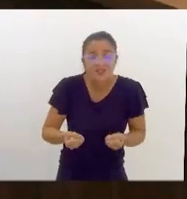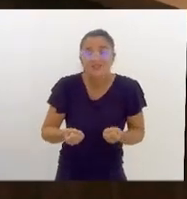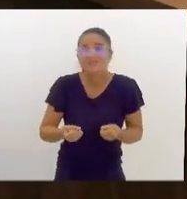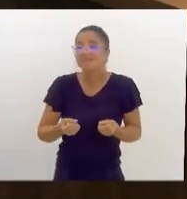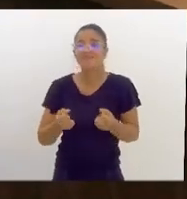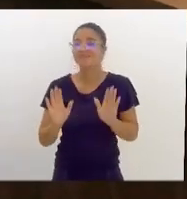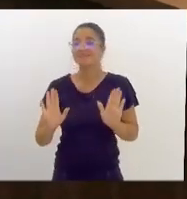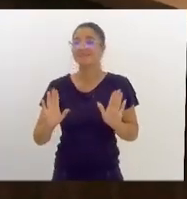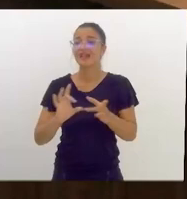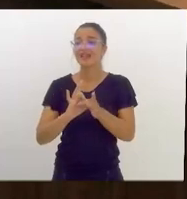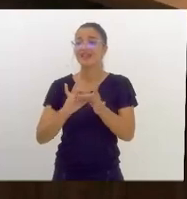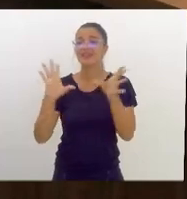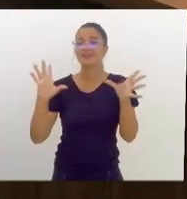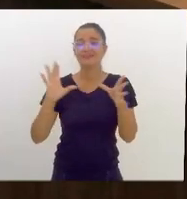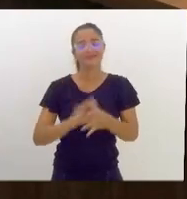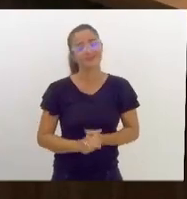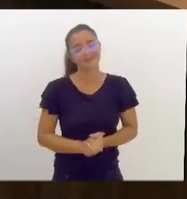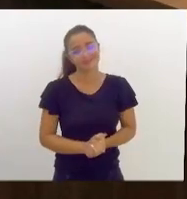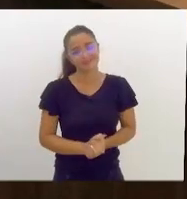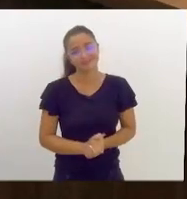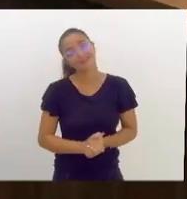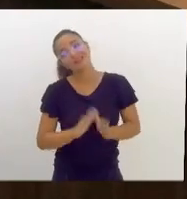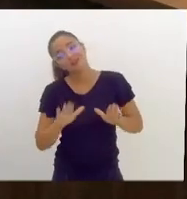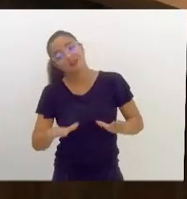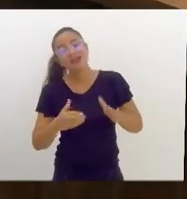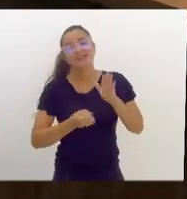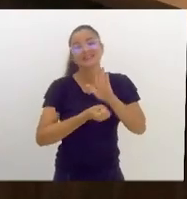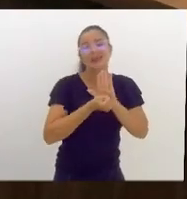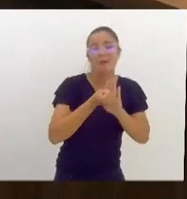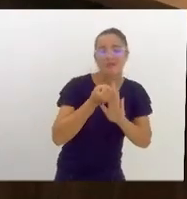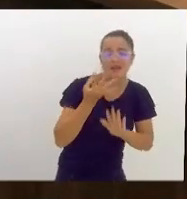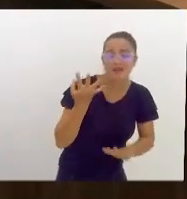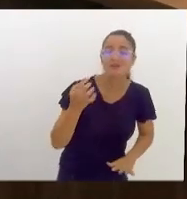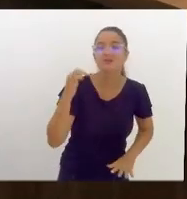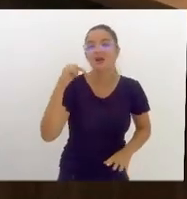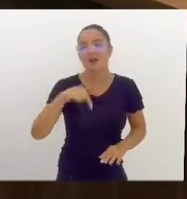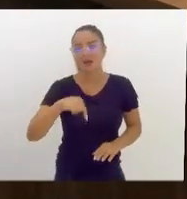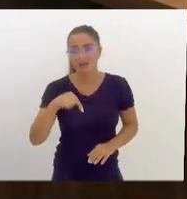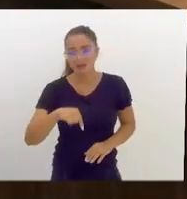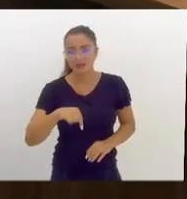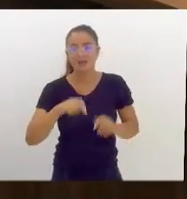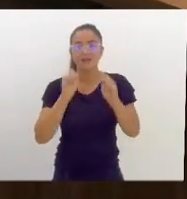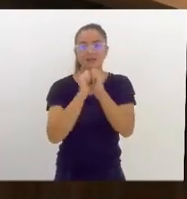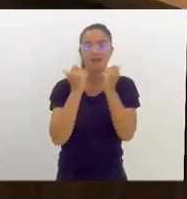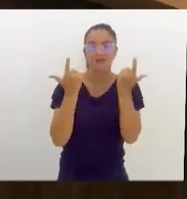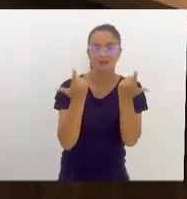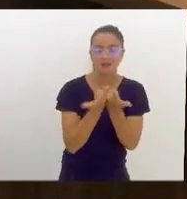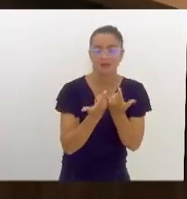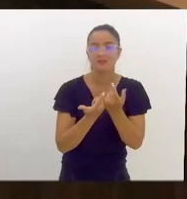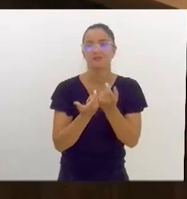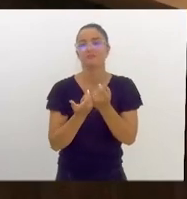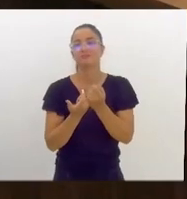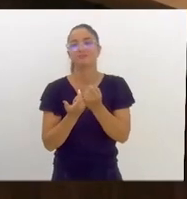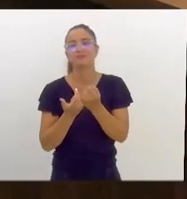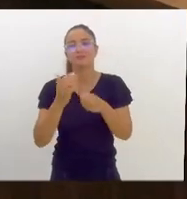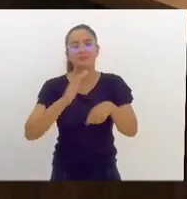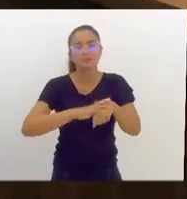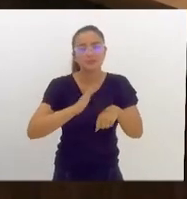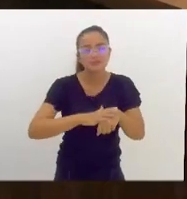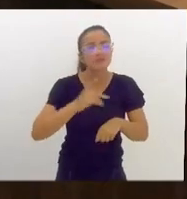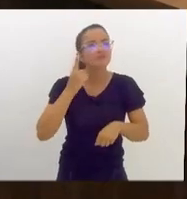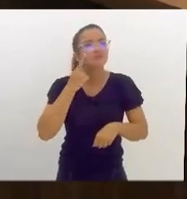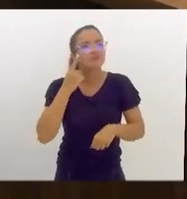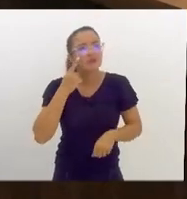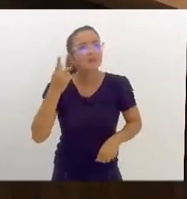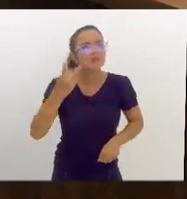iniciativa. Então, muitas vezes, essa casa aqui cumpriu esse papel de